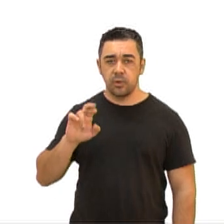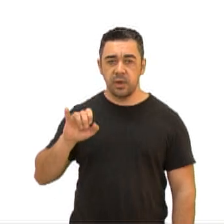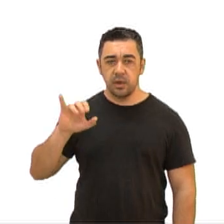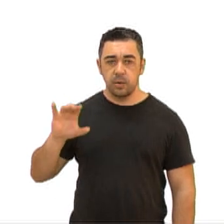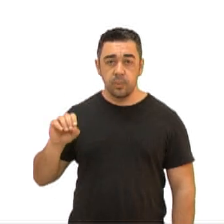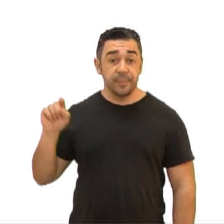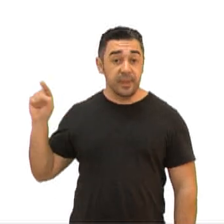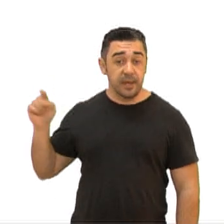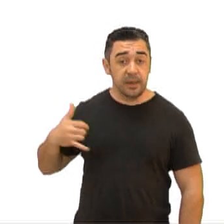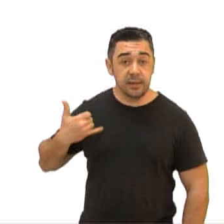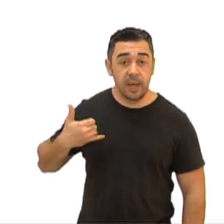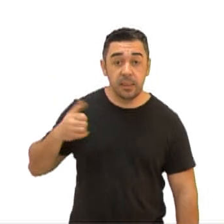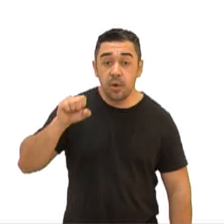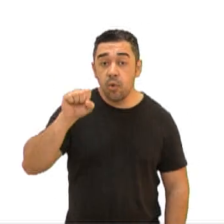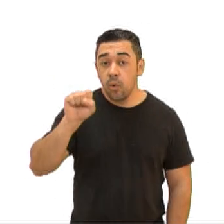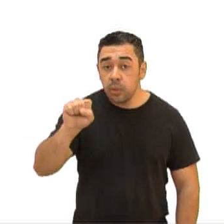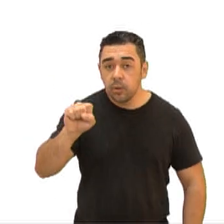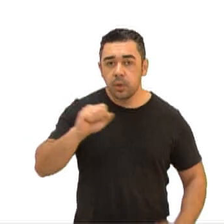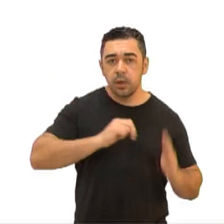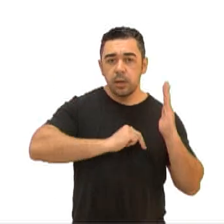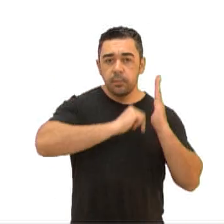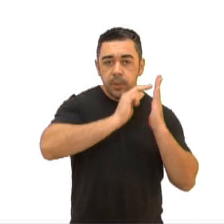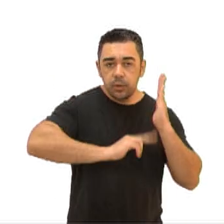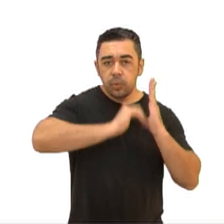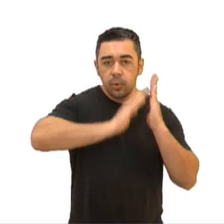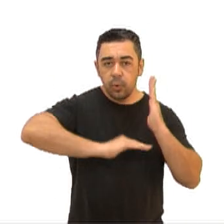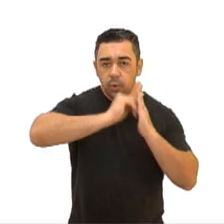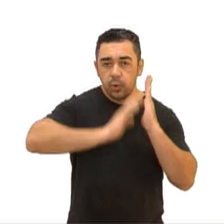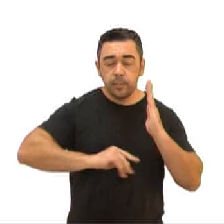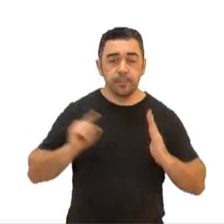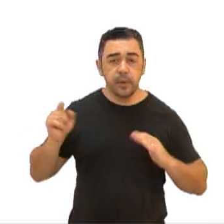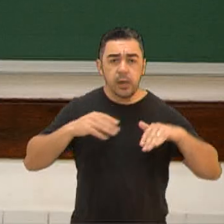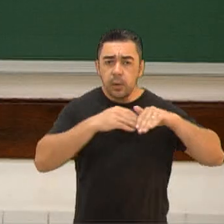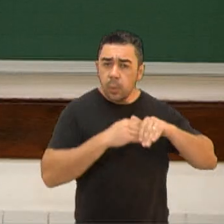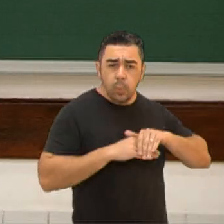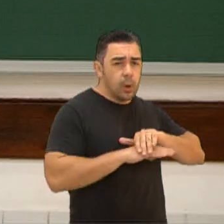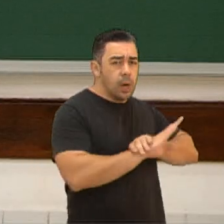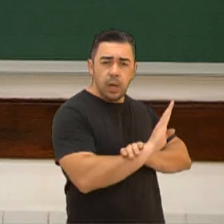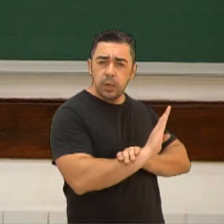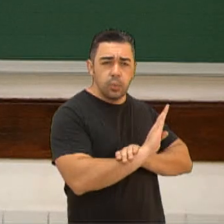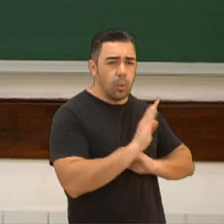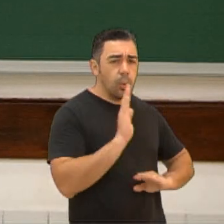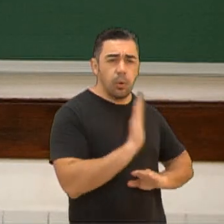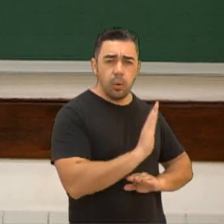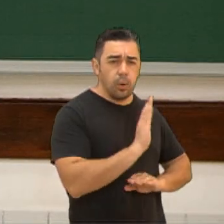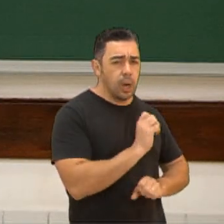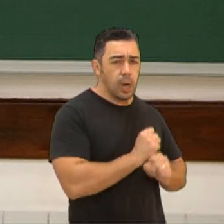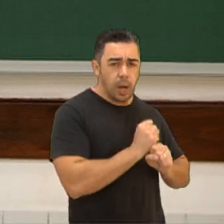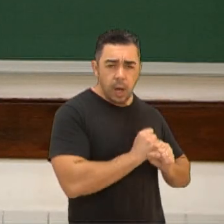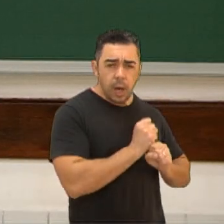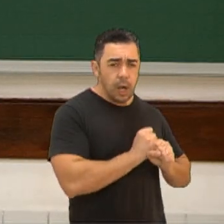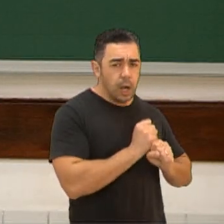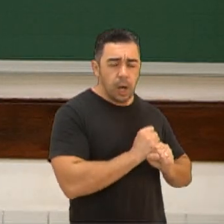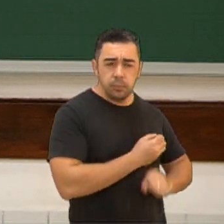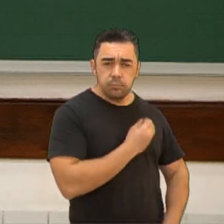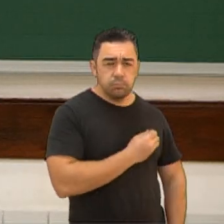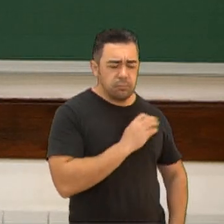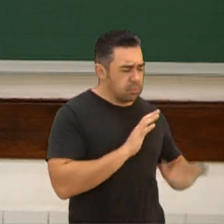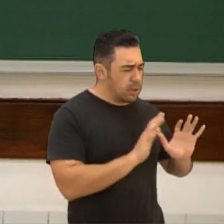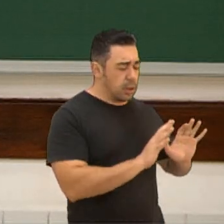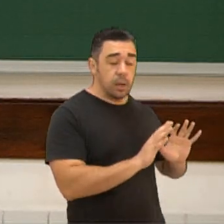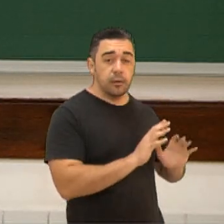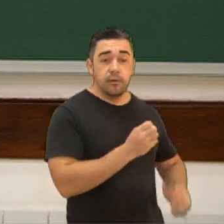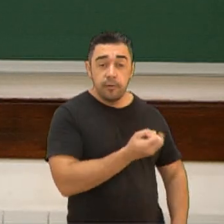idade. Ele pintou muito jovem e ele guardou esse quadro a vida inteira. Ele não se desfez desse quadro.